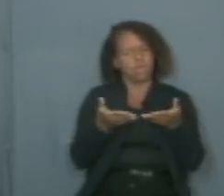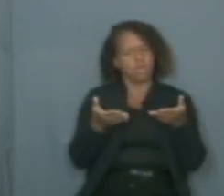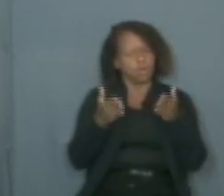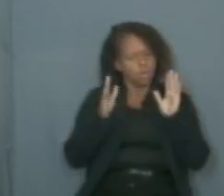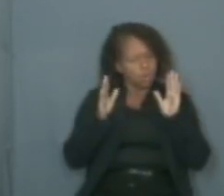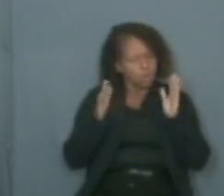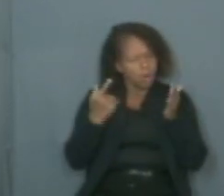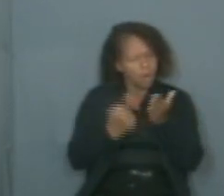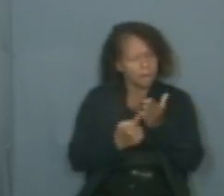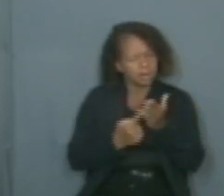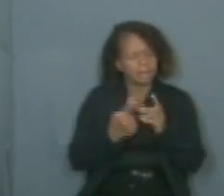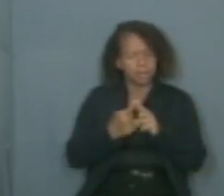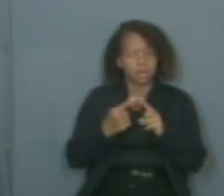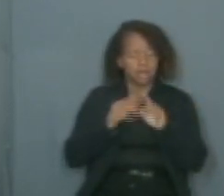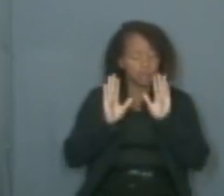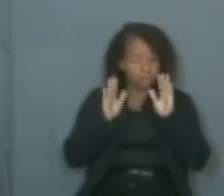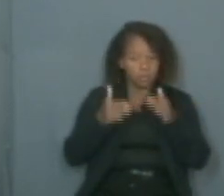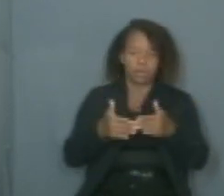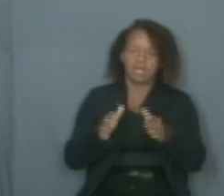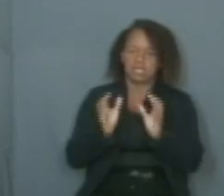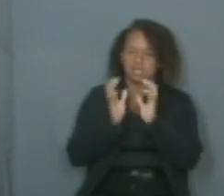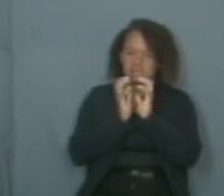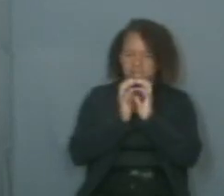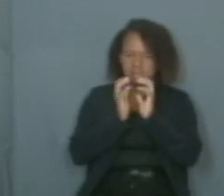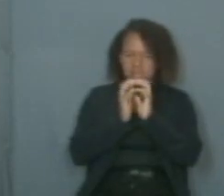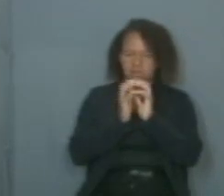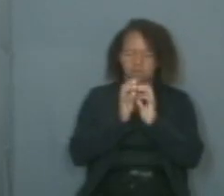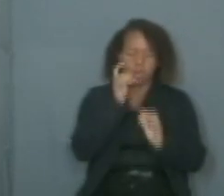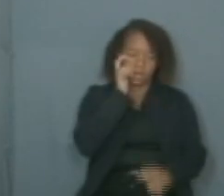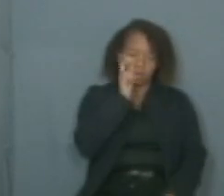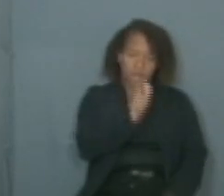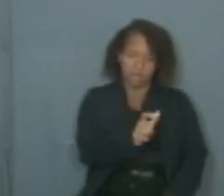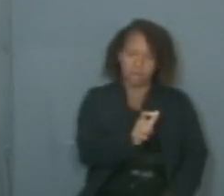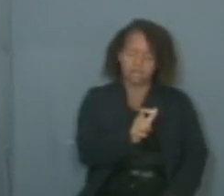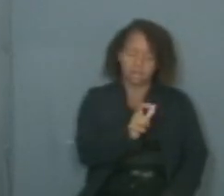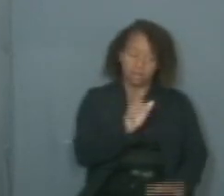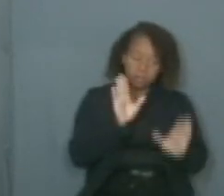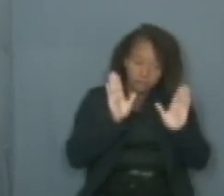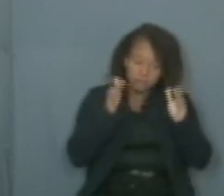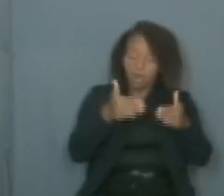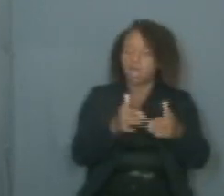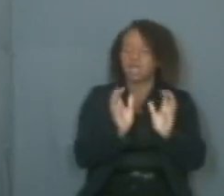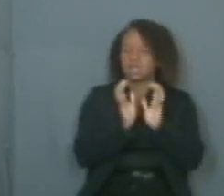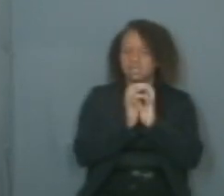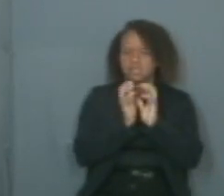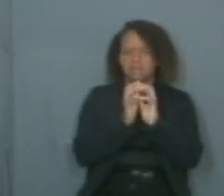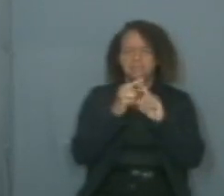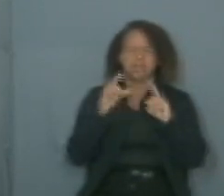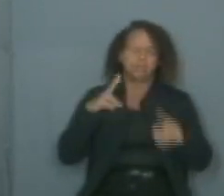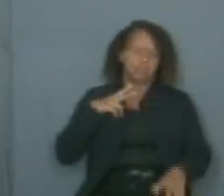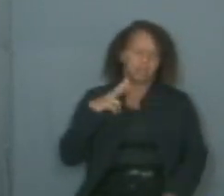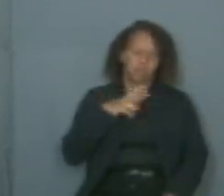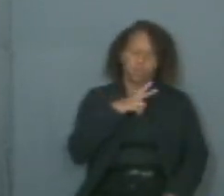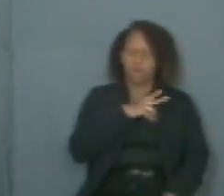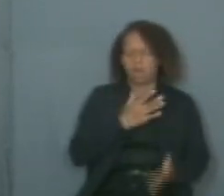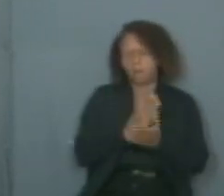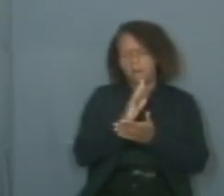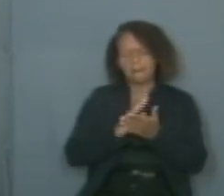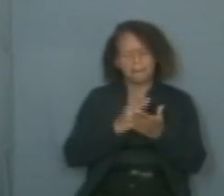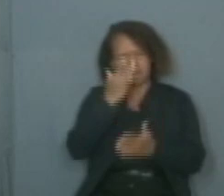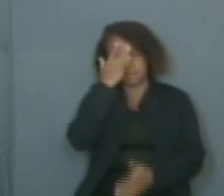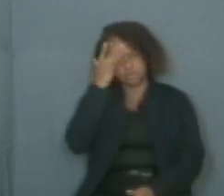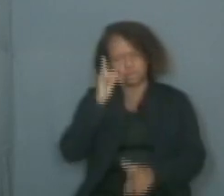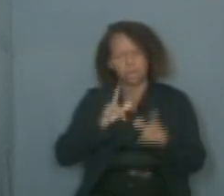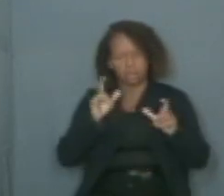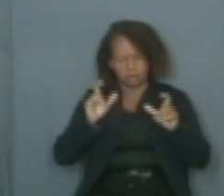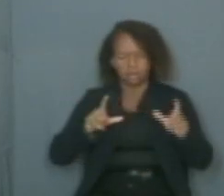Recife. A questão coletiva, os interesses têm que ser pelo Recife. Nas individuais, eu sei que algumas pessoas têm